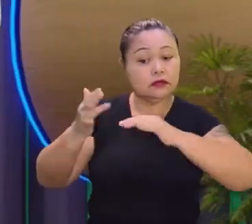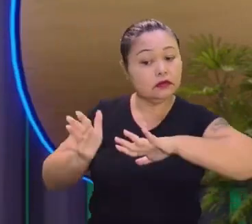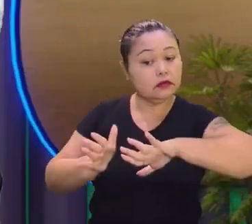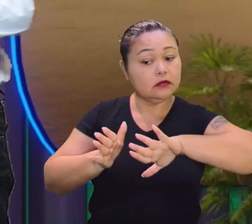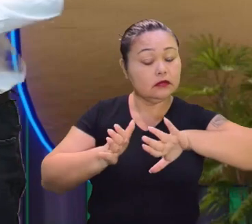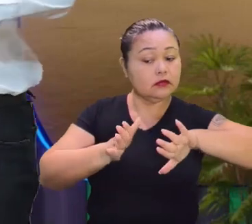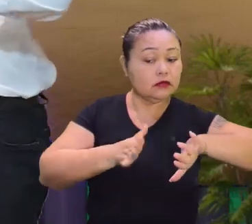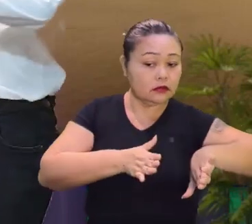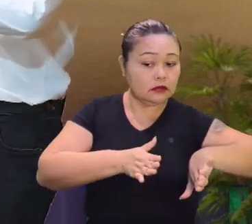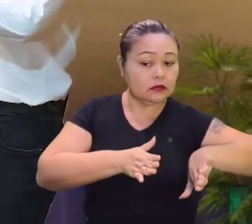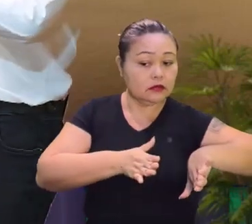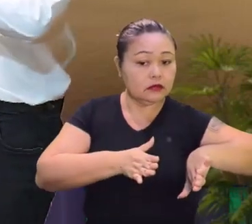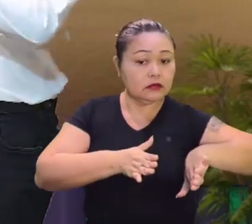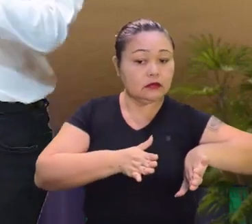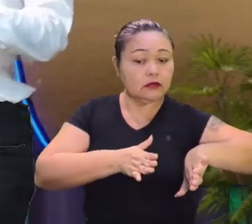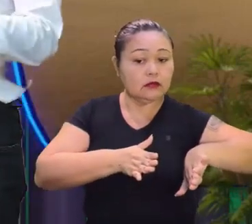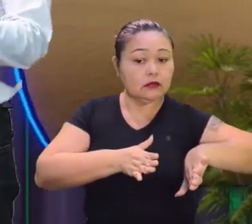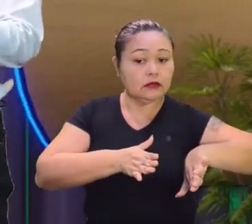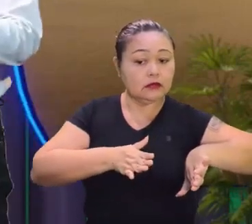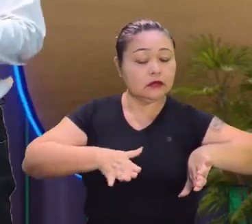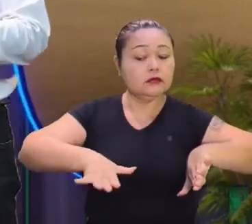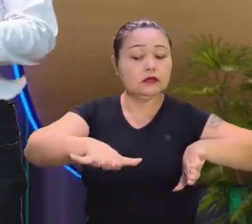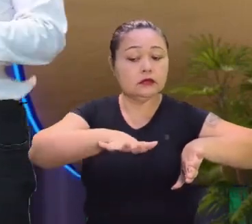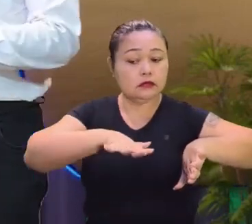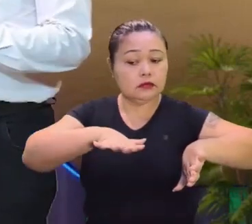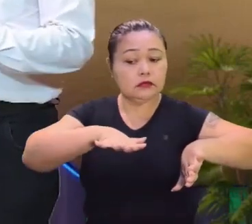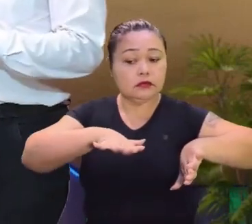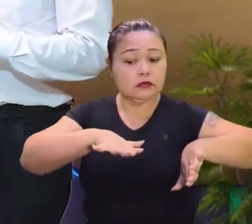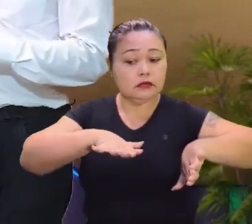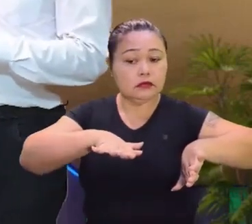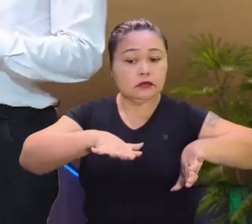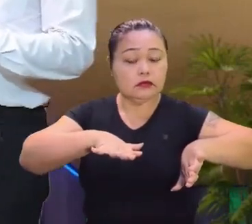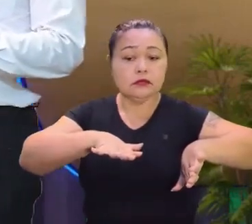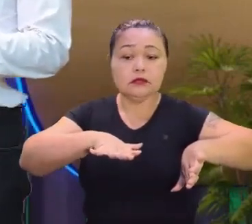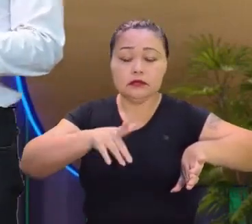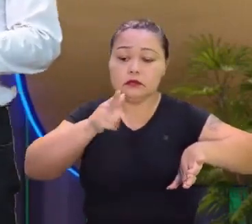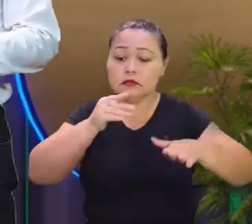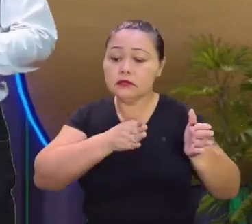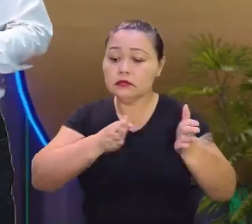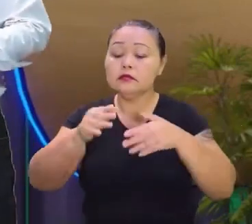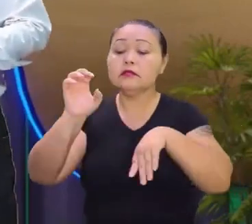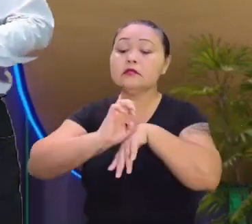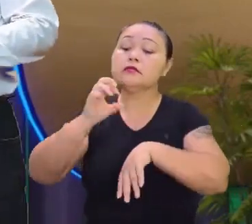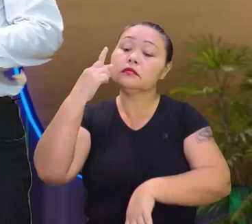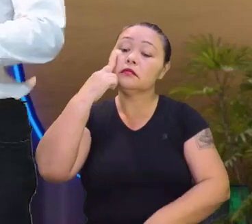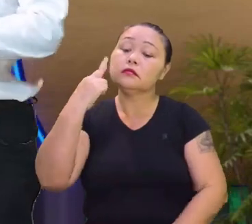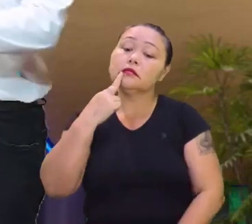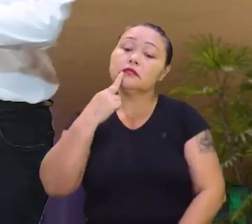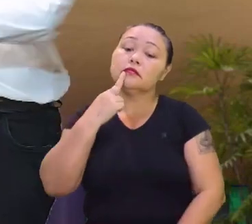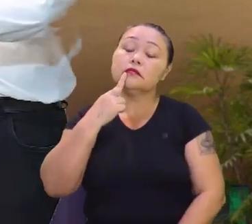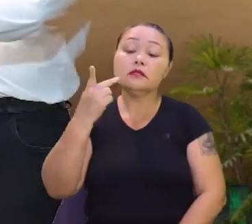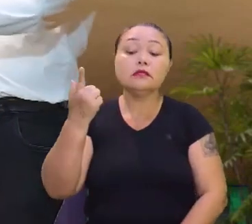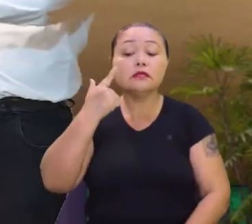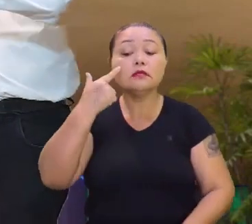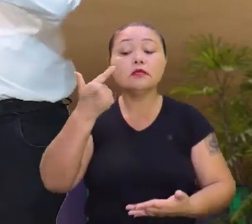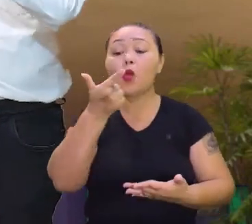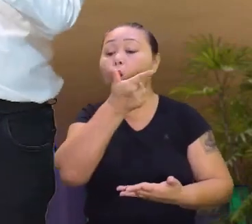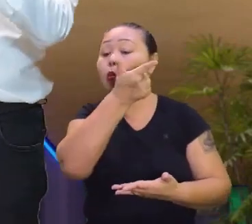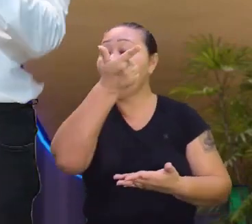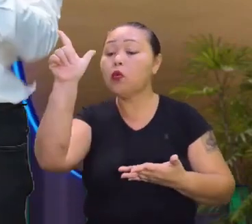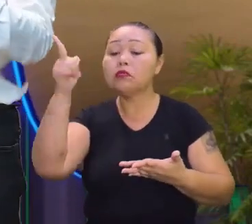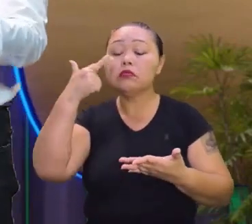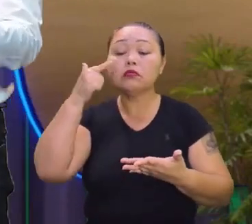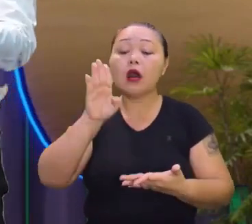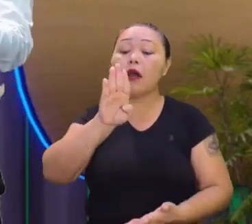à parte, essa parte 2 de hidrografia de Rondônia, Isso mesmo. a gente vai ver